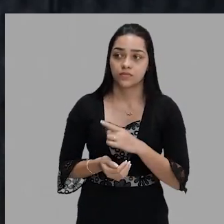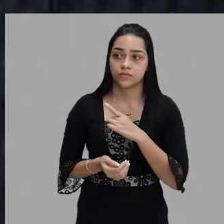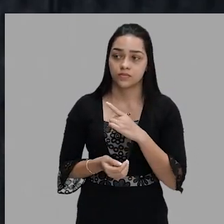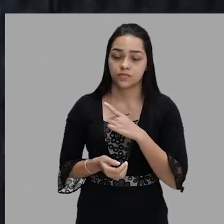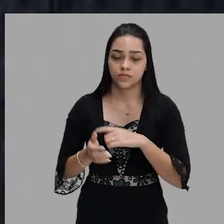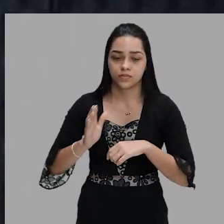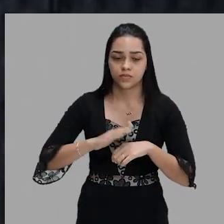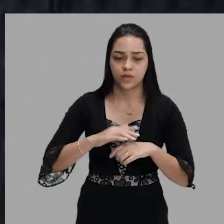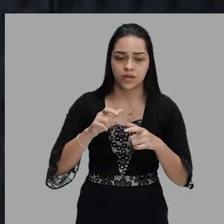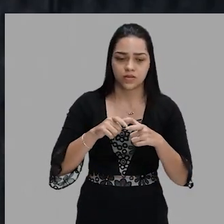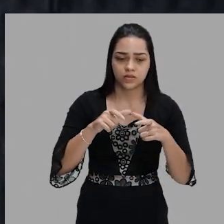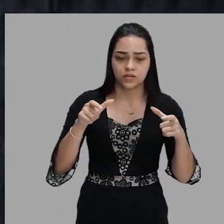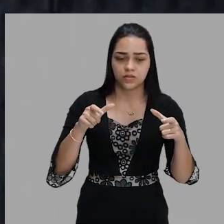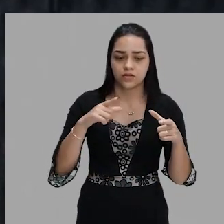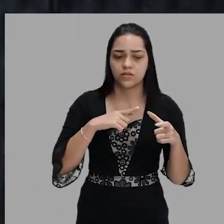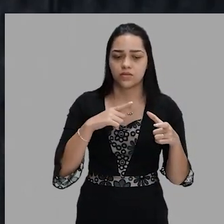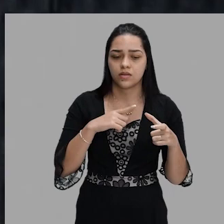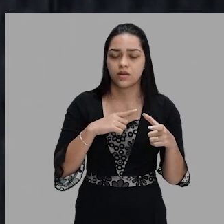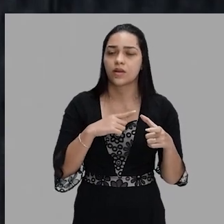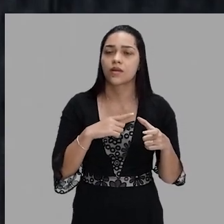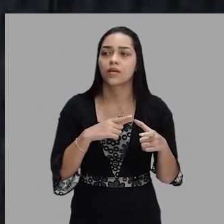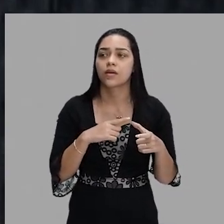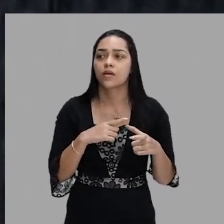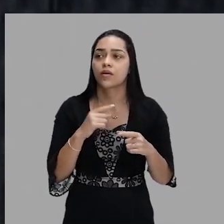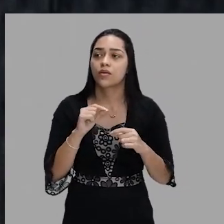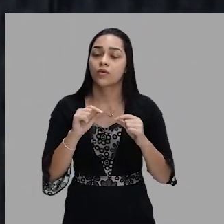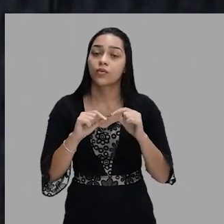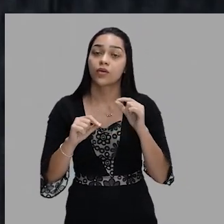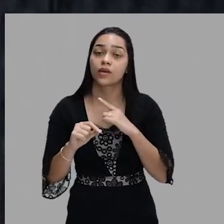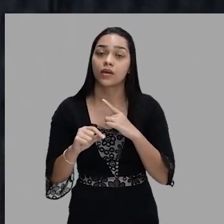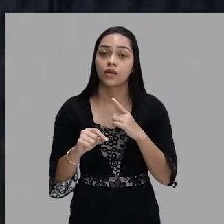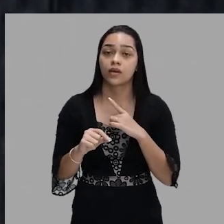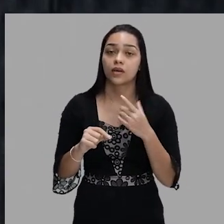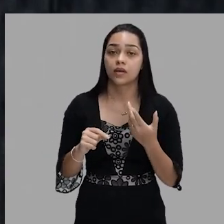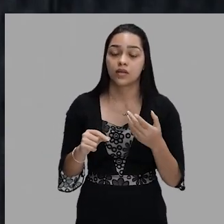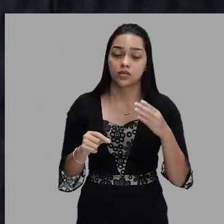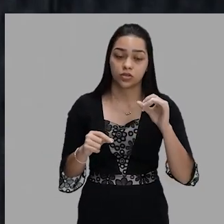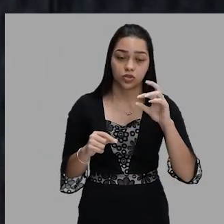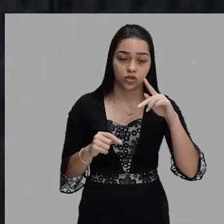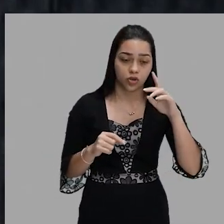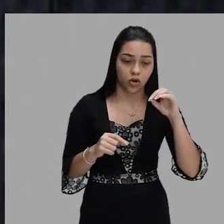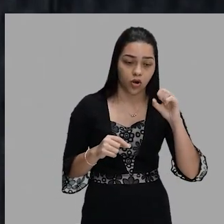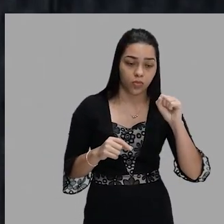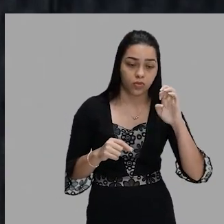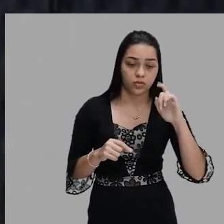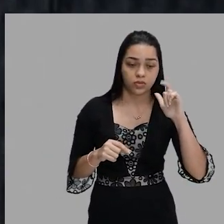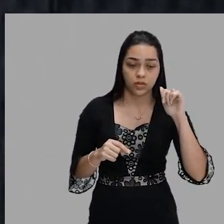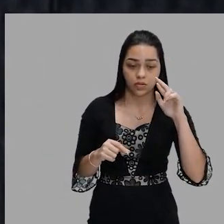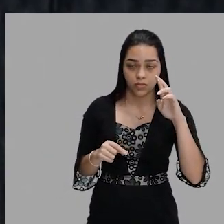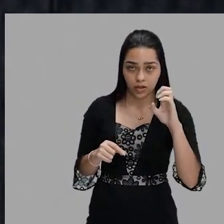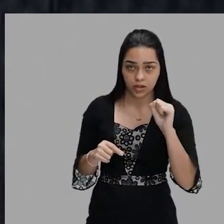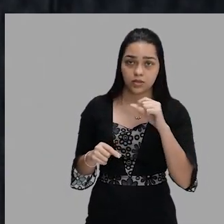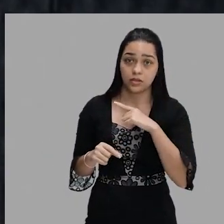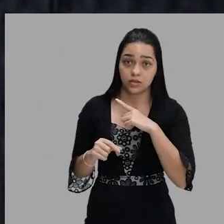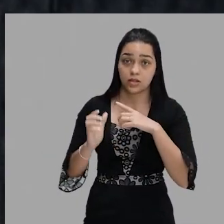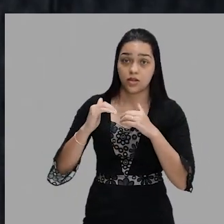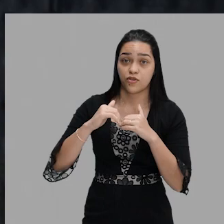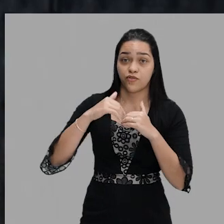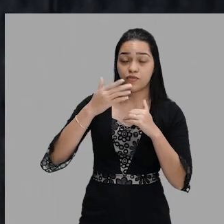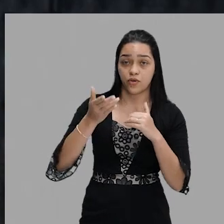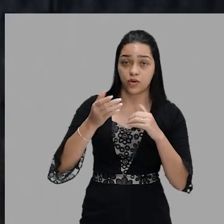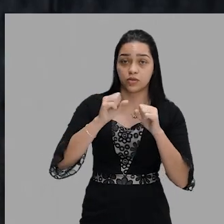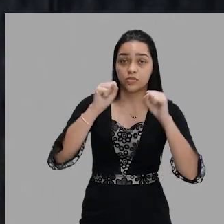parte mais dilatada aqui é um aglomerado de corpos celulares de neurônios que está fora